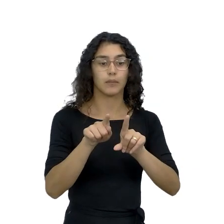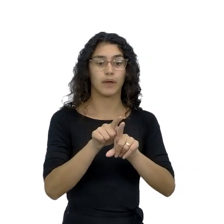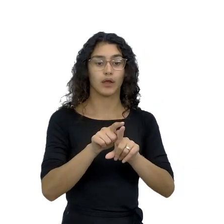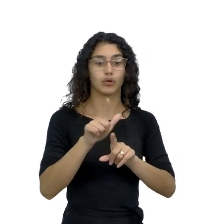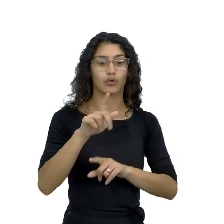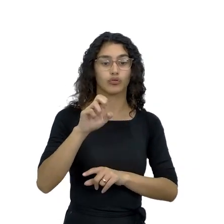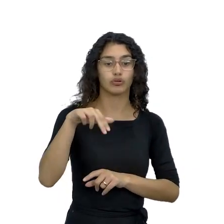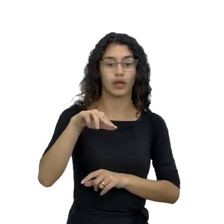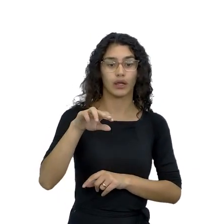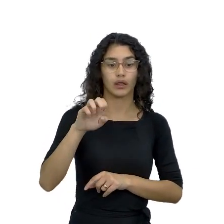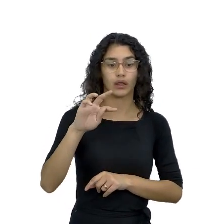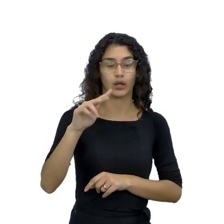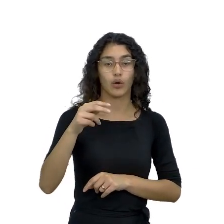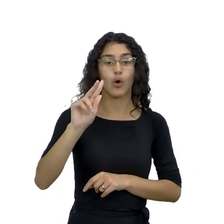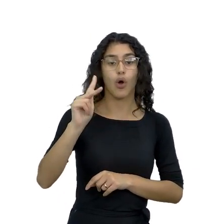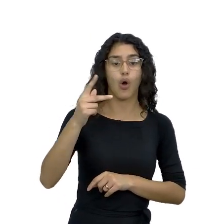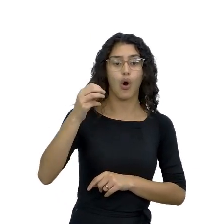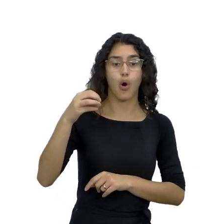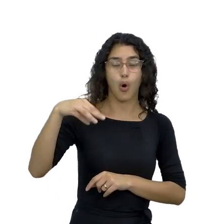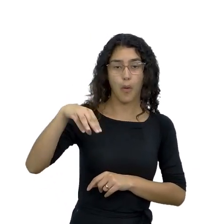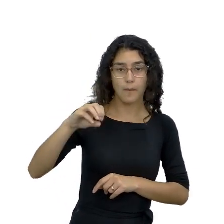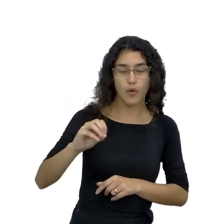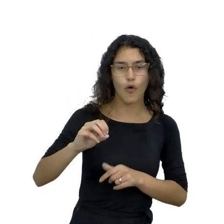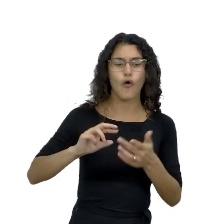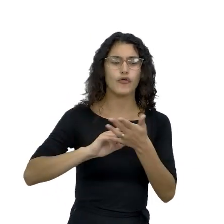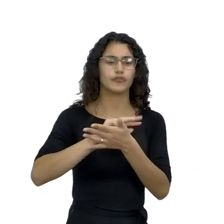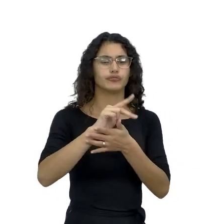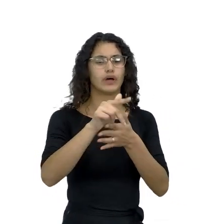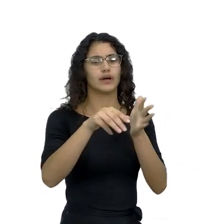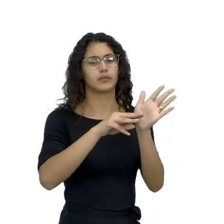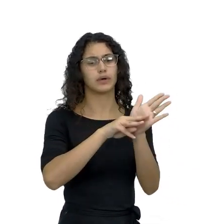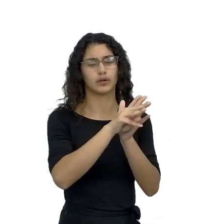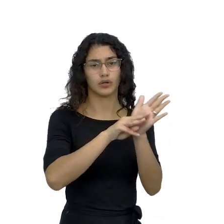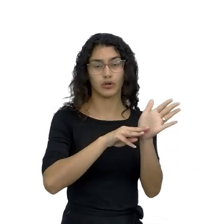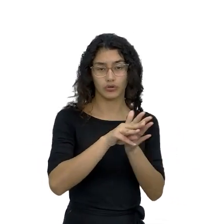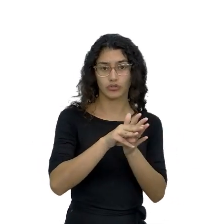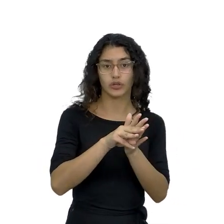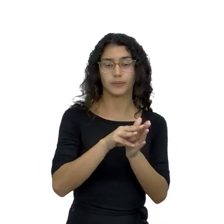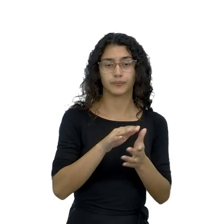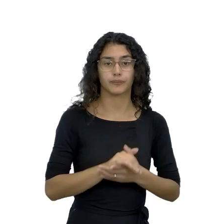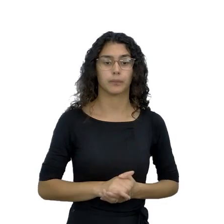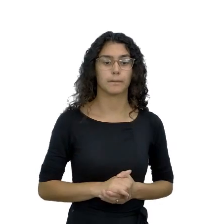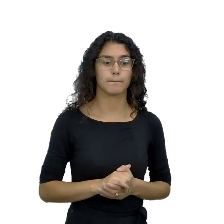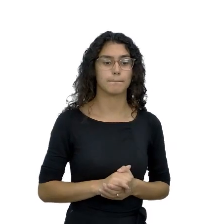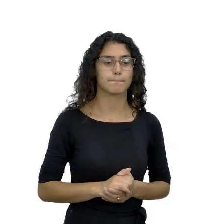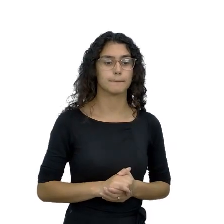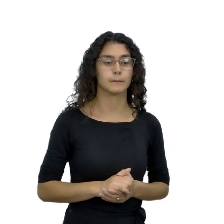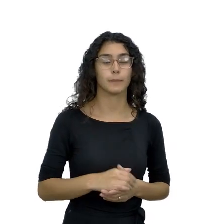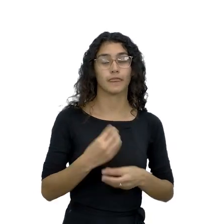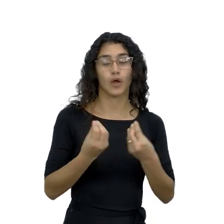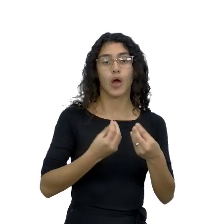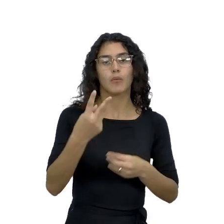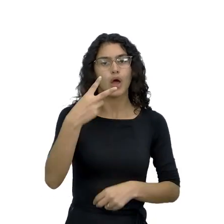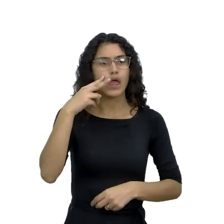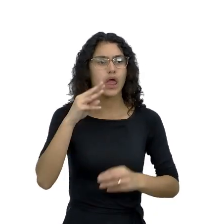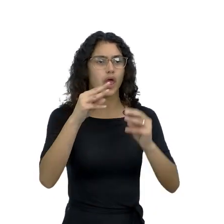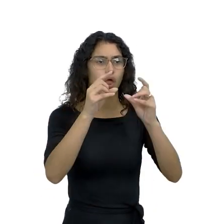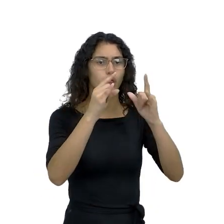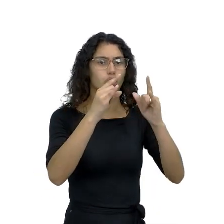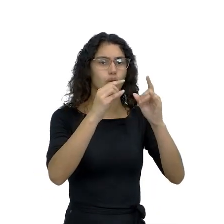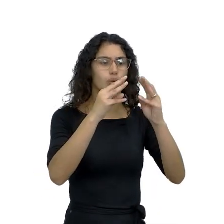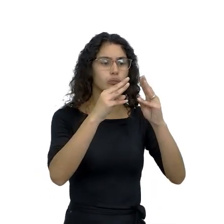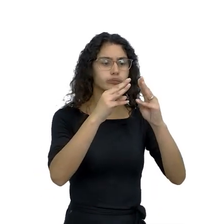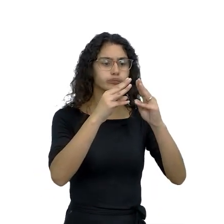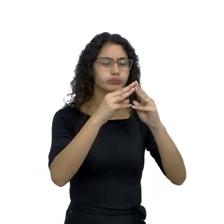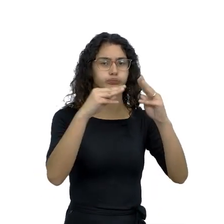Homo, usando diversas metodologias, como visita a museus de história